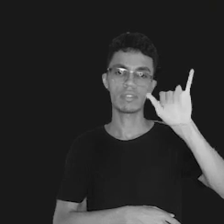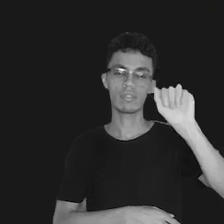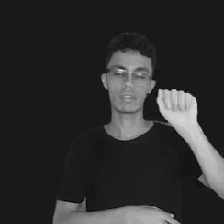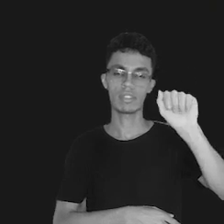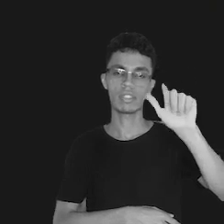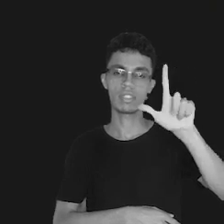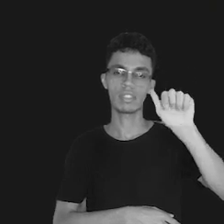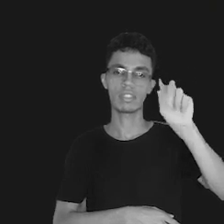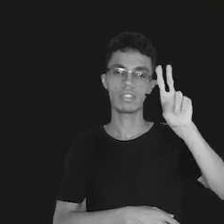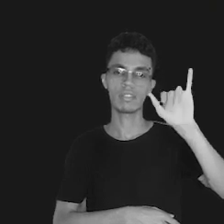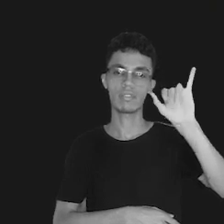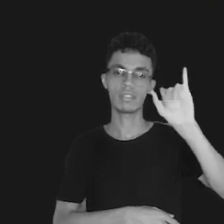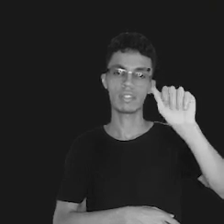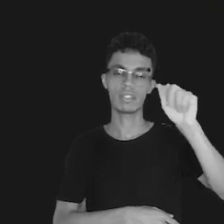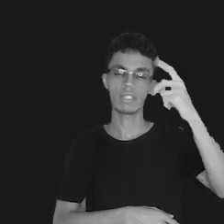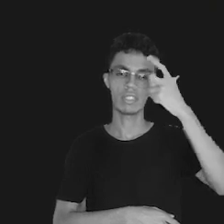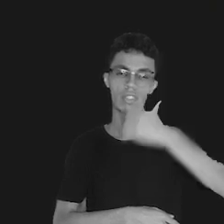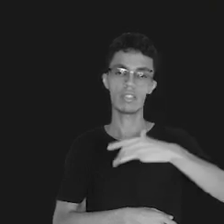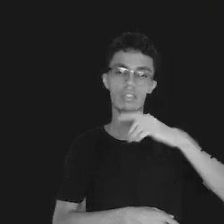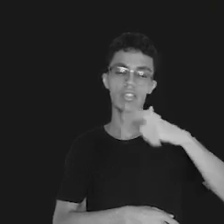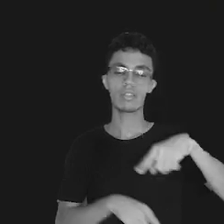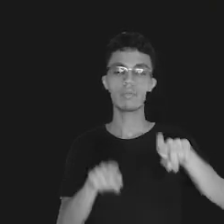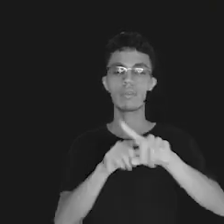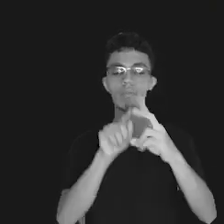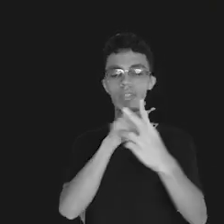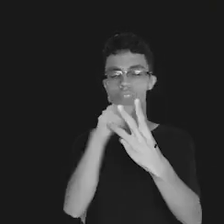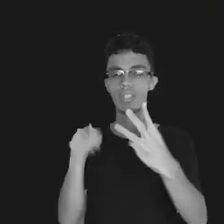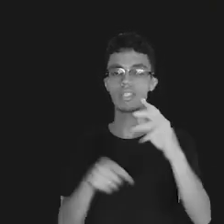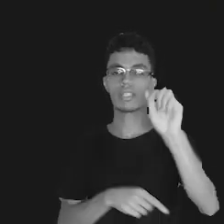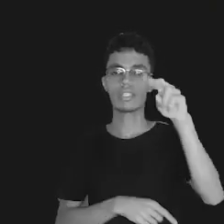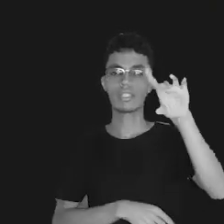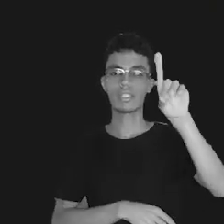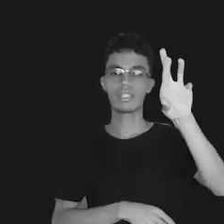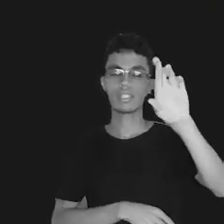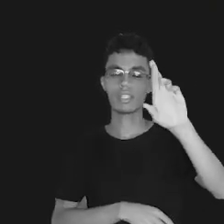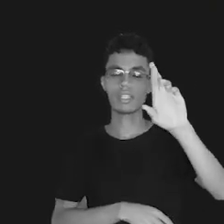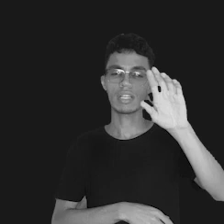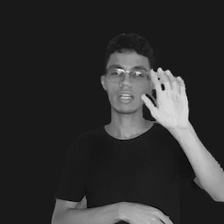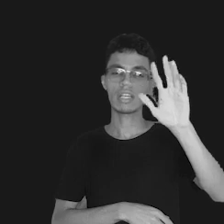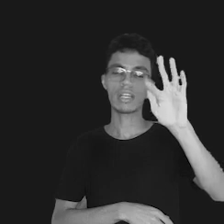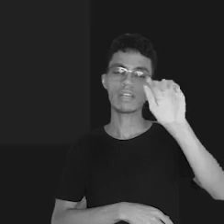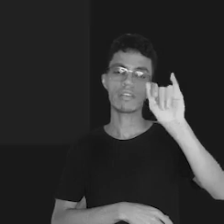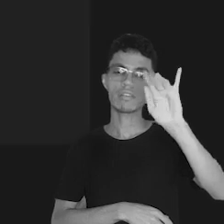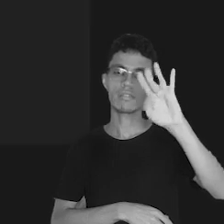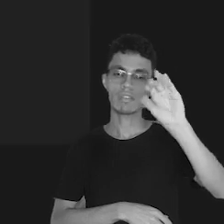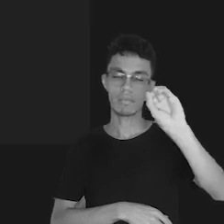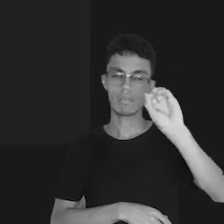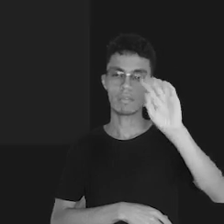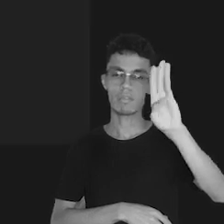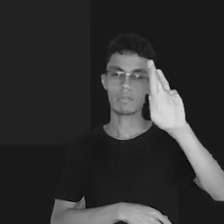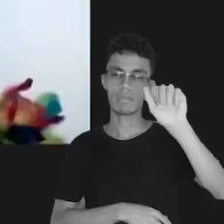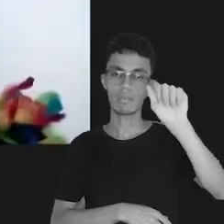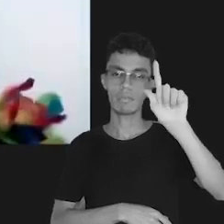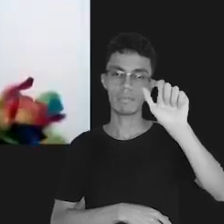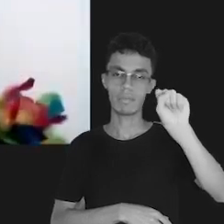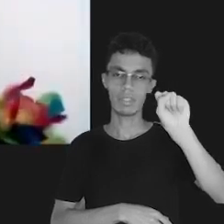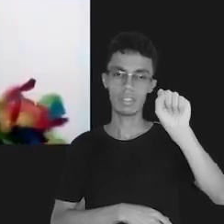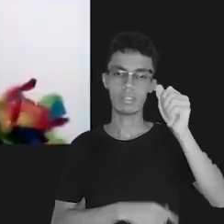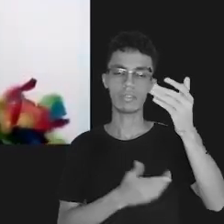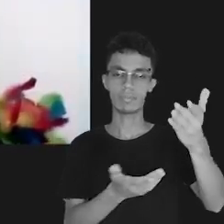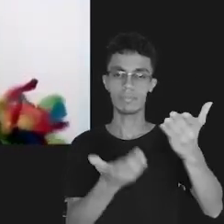temos 3 atores convidados, que são o André Kirmair, o Igor Fiore e o Fábio Mraz. E venham.